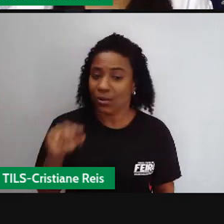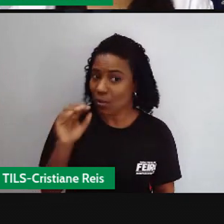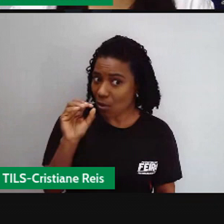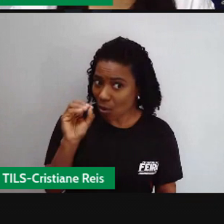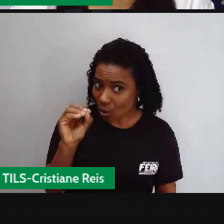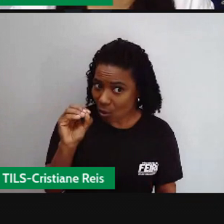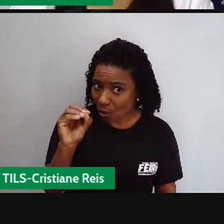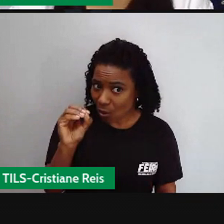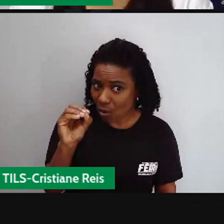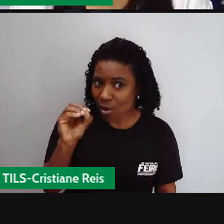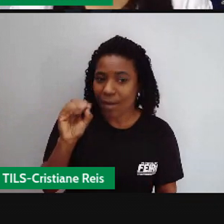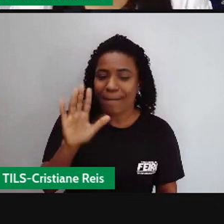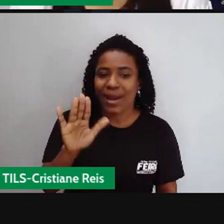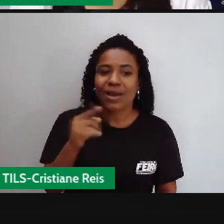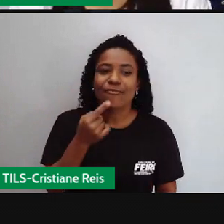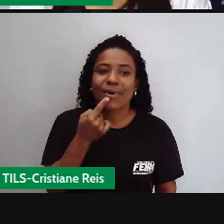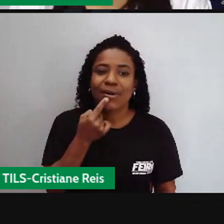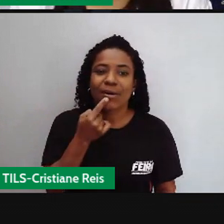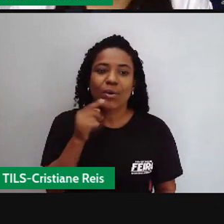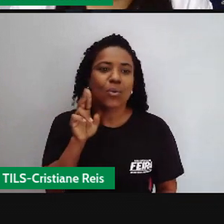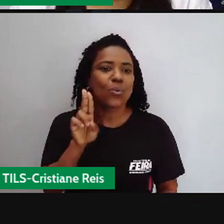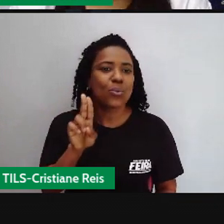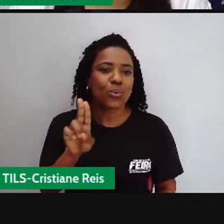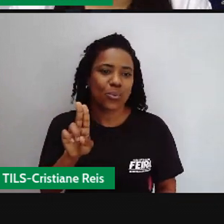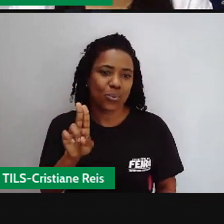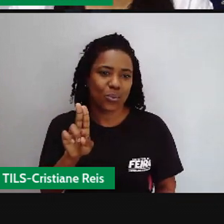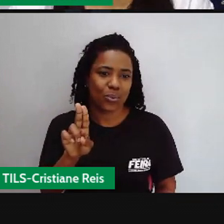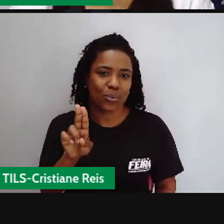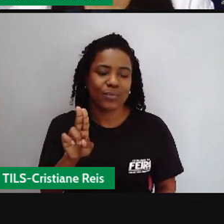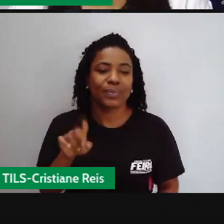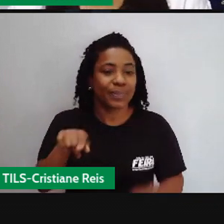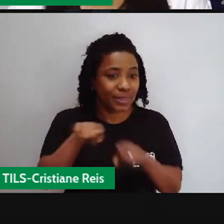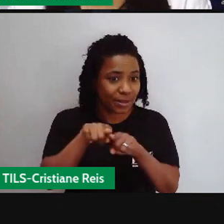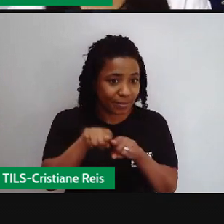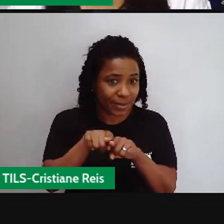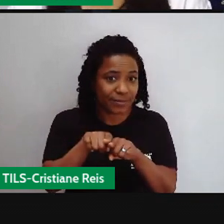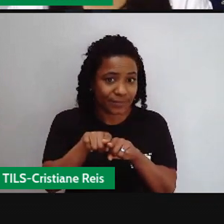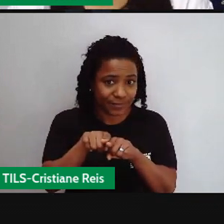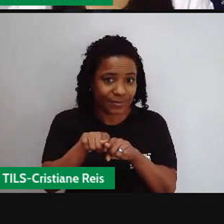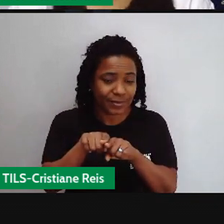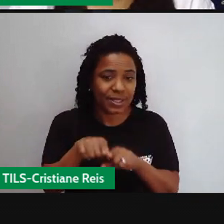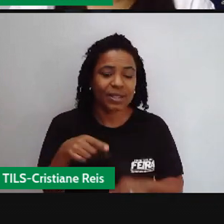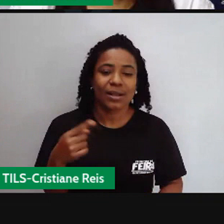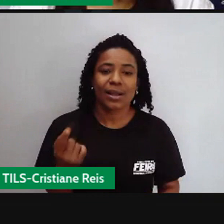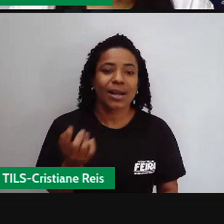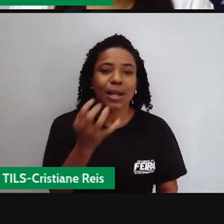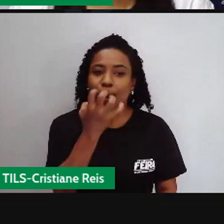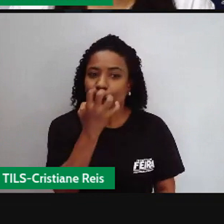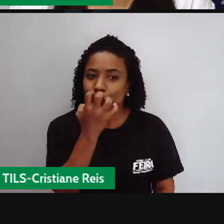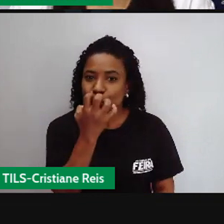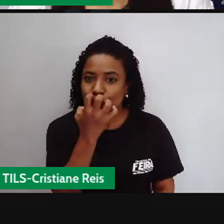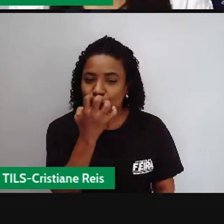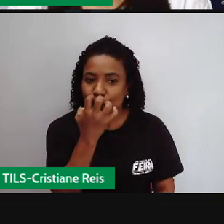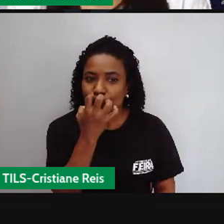O mesmo acontece com as palavras cachorro, também acontece com a palavra povo, também acontece com